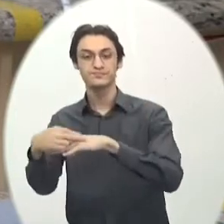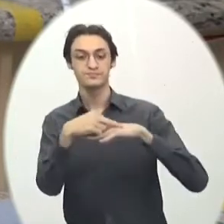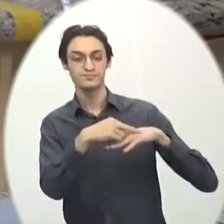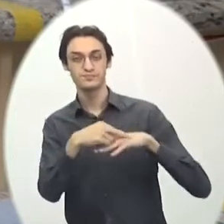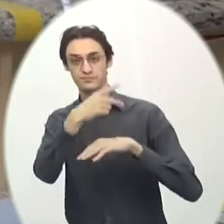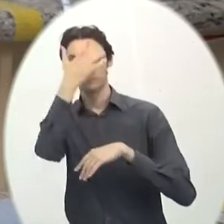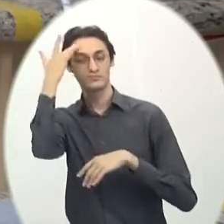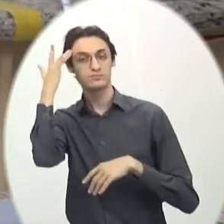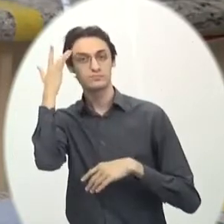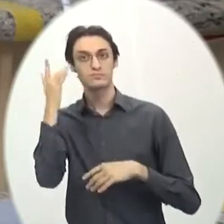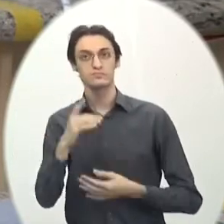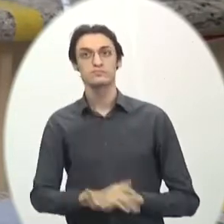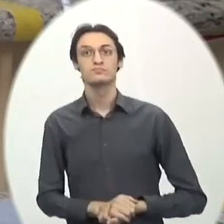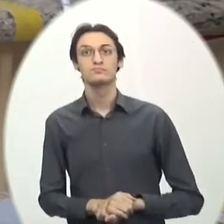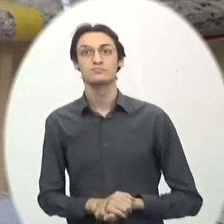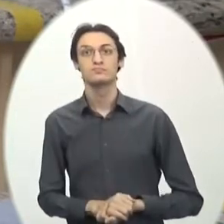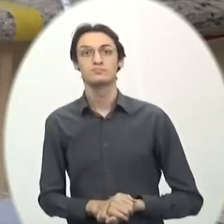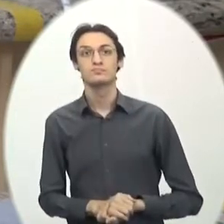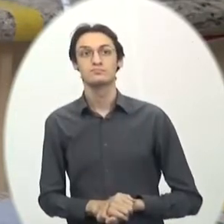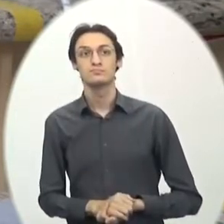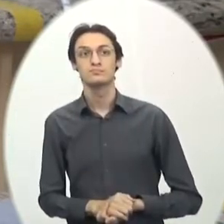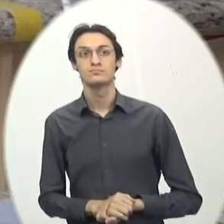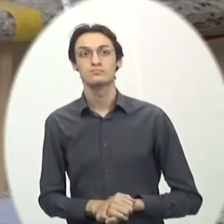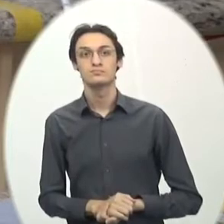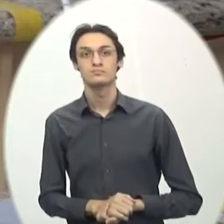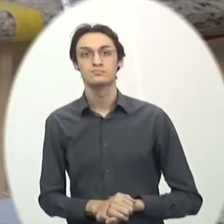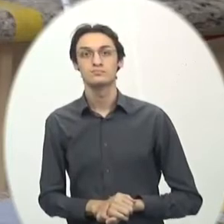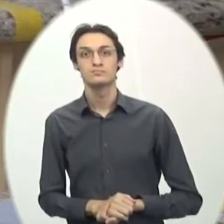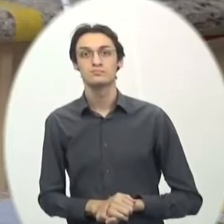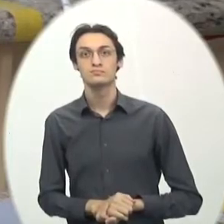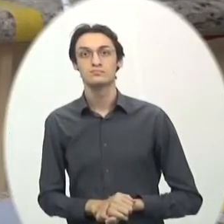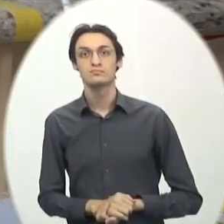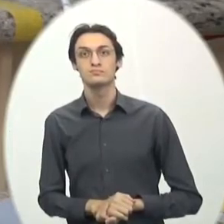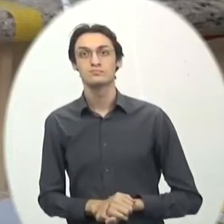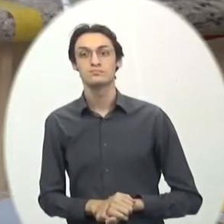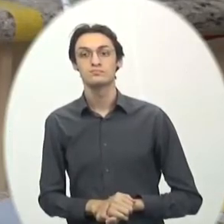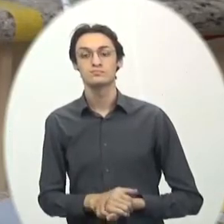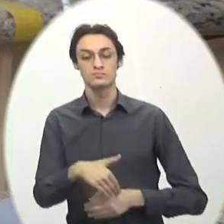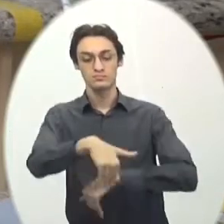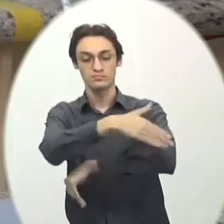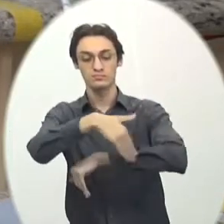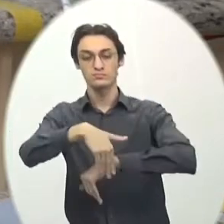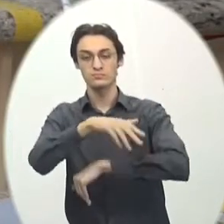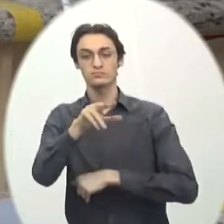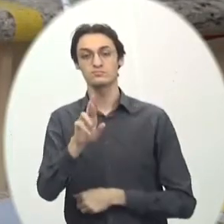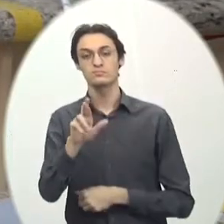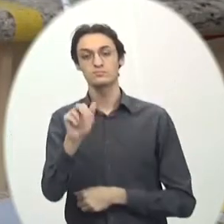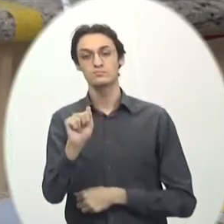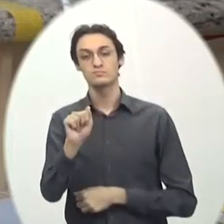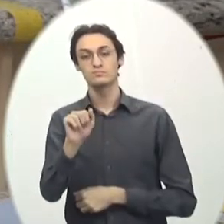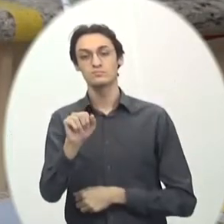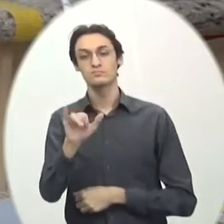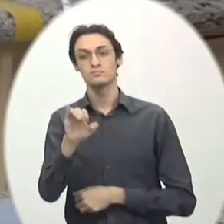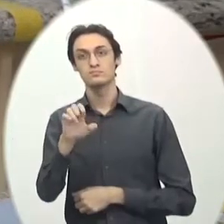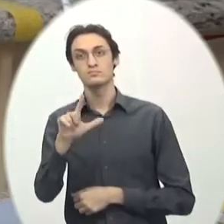uma licitação, poder participar, como foi o caso. Né? O endereço é Rua Rael,